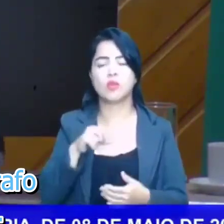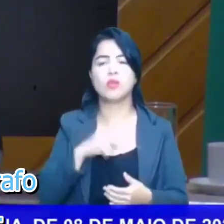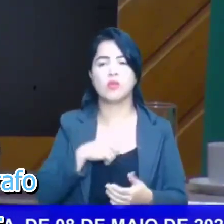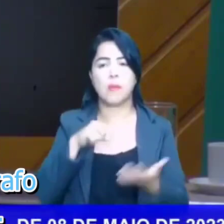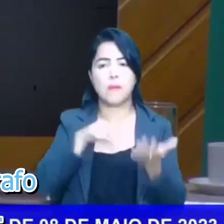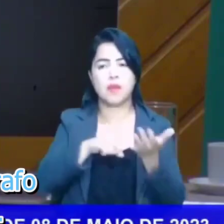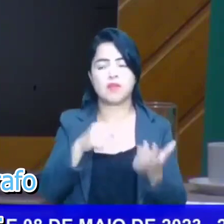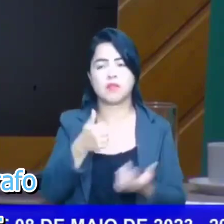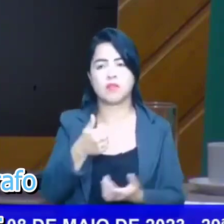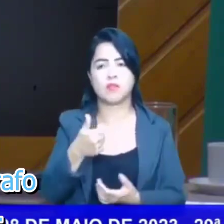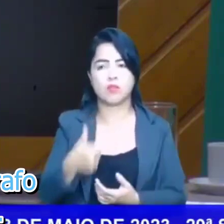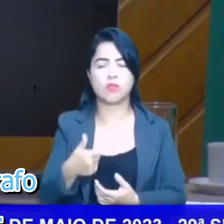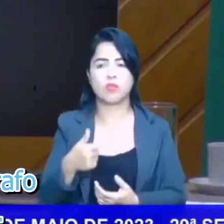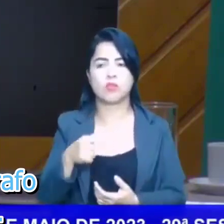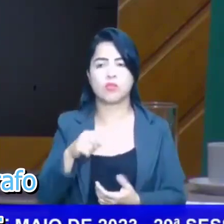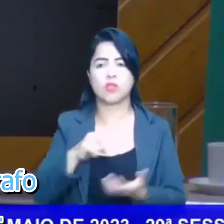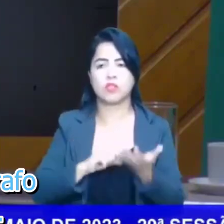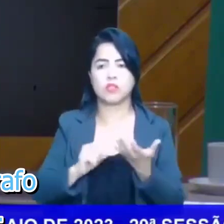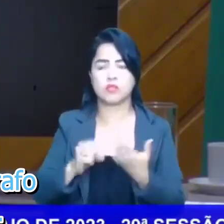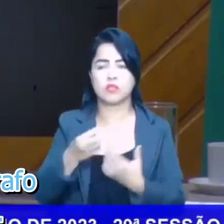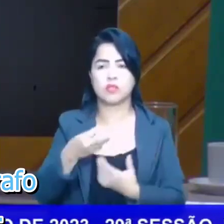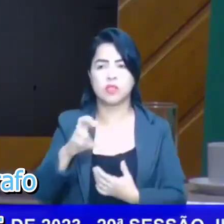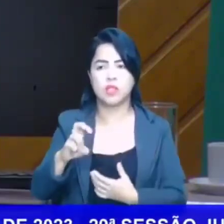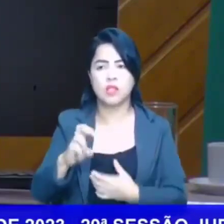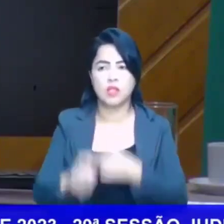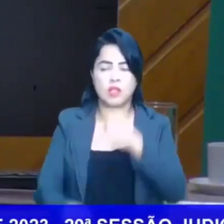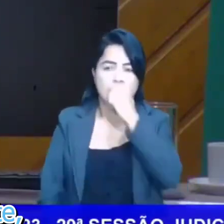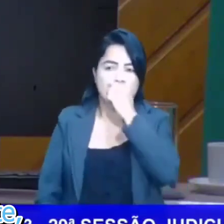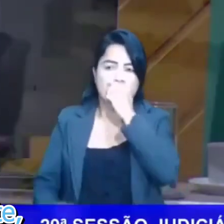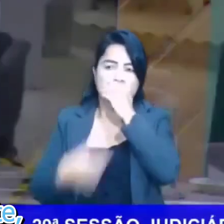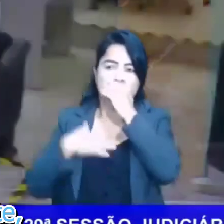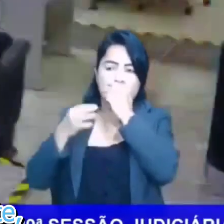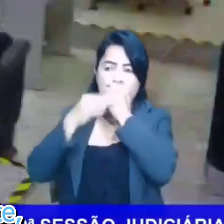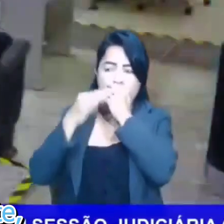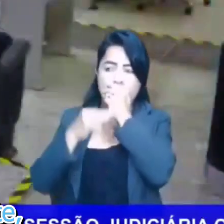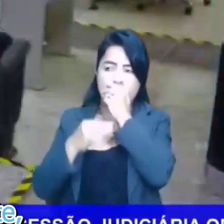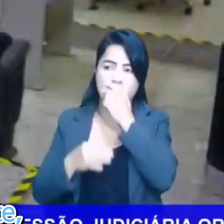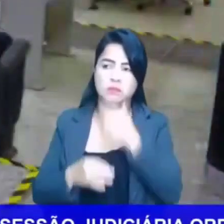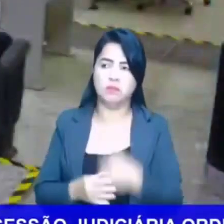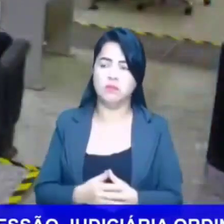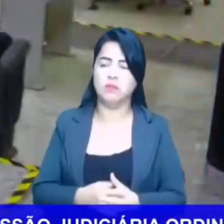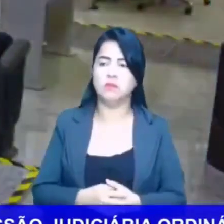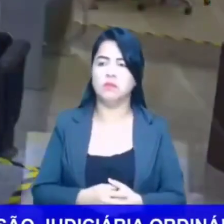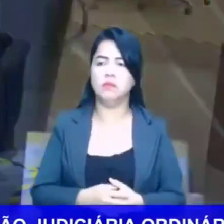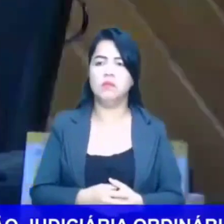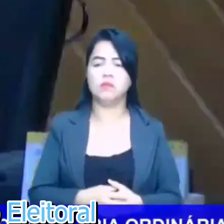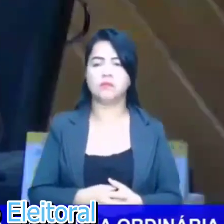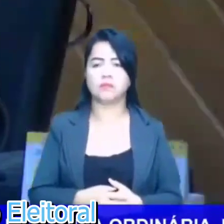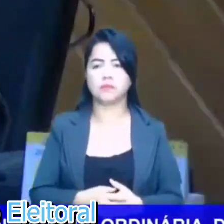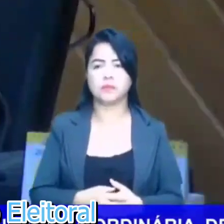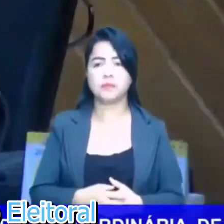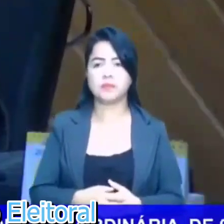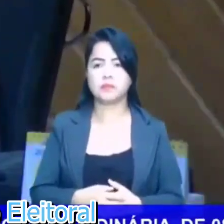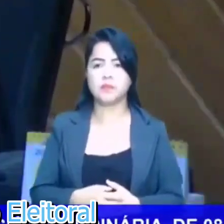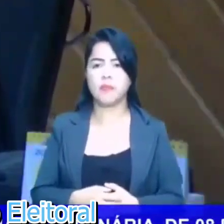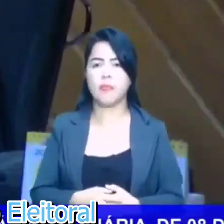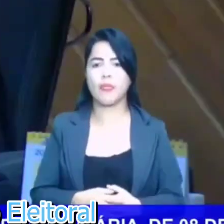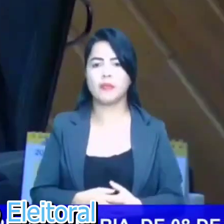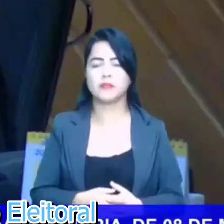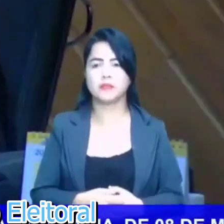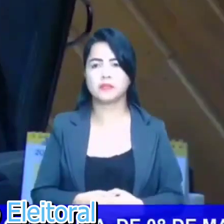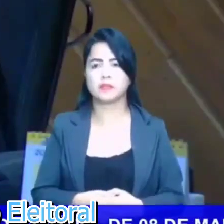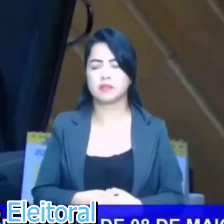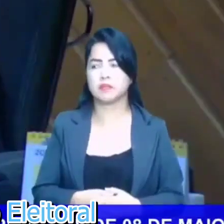artigo 35. É a manifestação. Ilustre relator, com a palavra. Imagem do presidente, plenário, conforme eu antecipei no